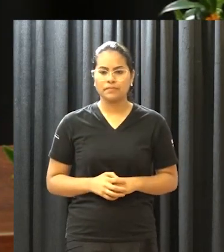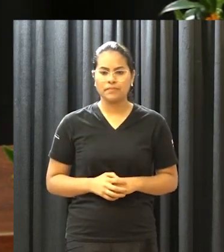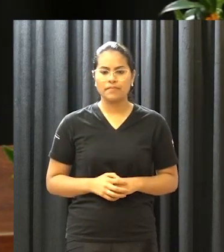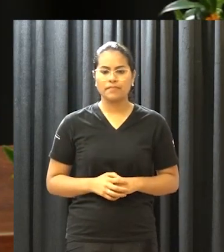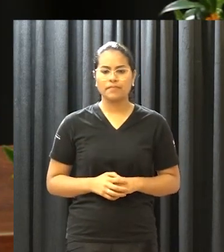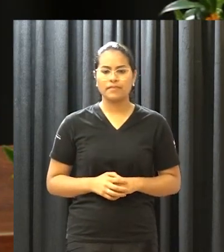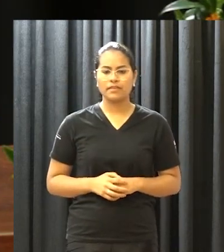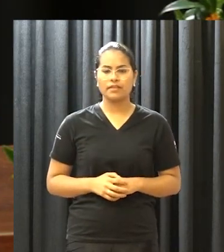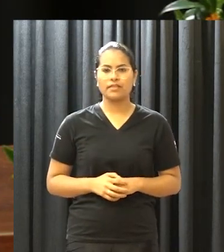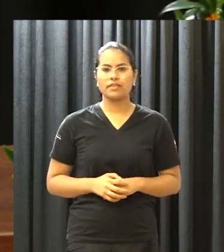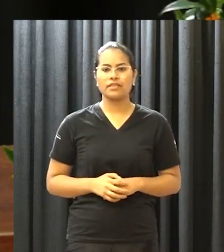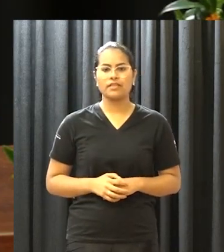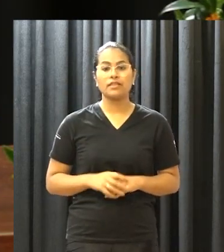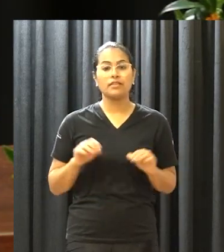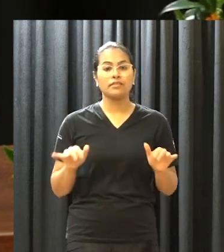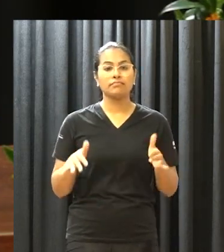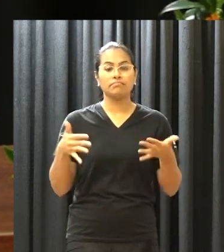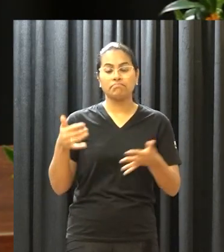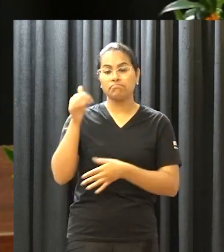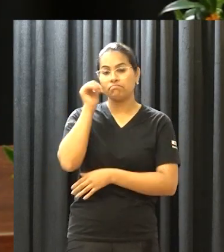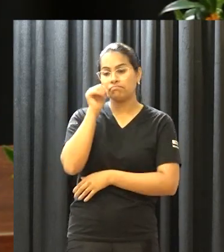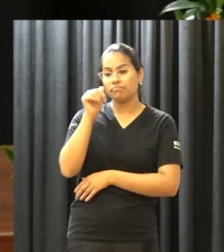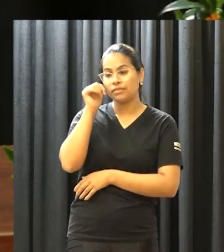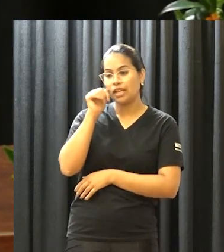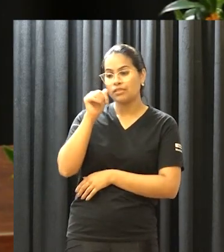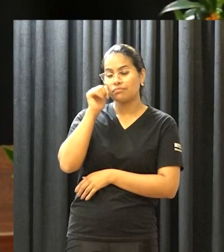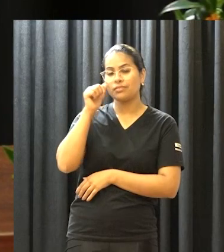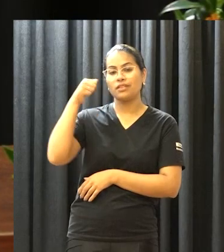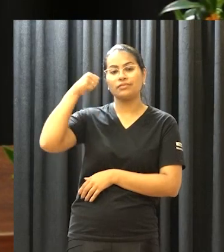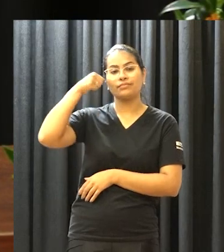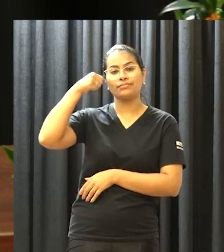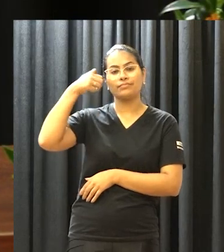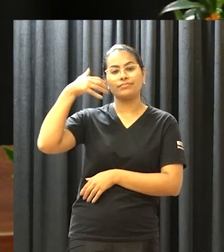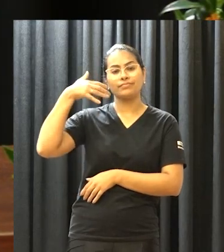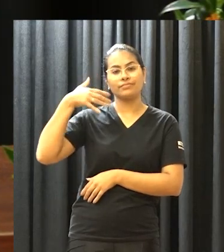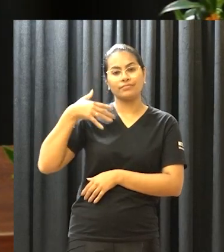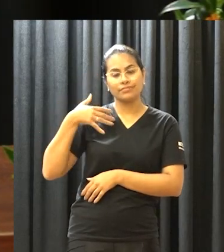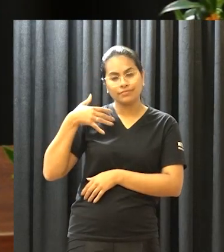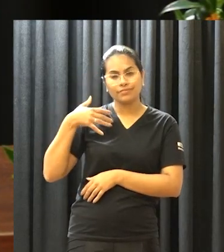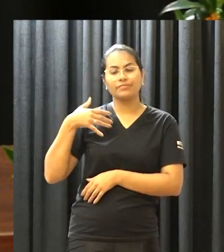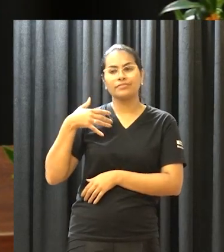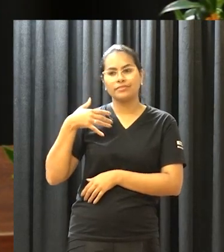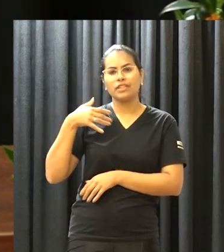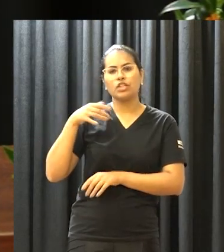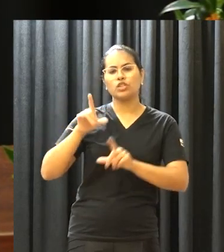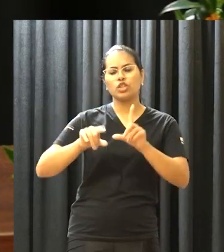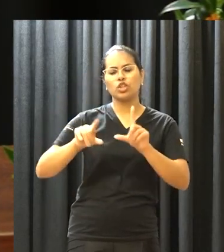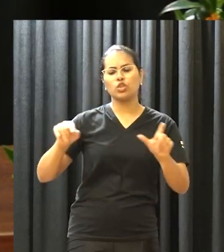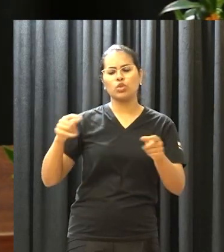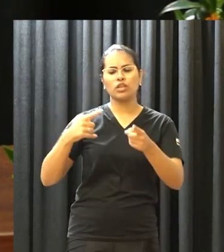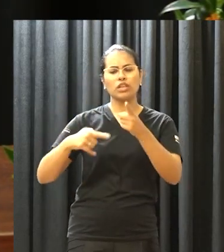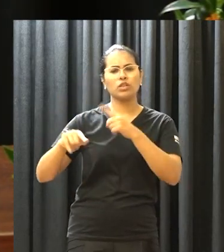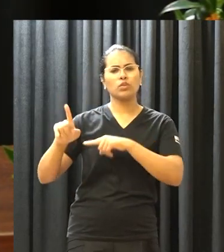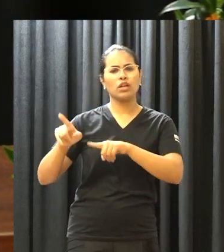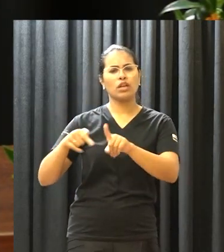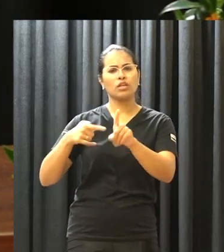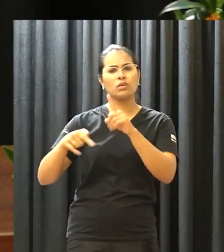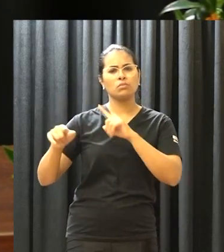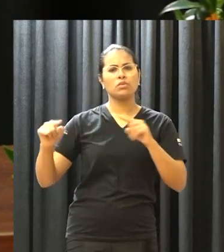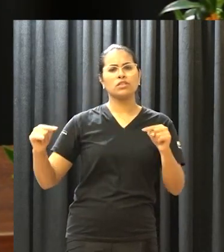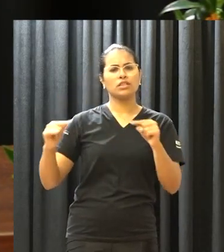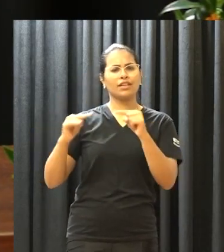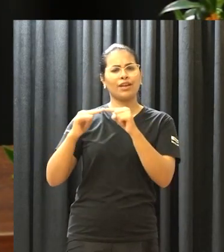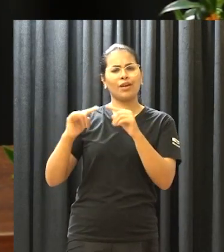Na medida que as mulheres vão fazendo os seus autorretratos sonoros, escolhendo as suas músicas, a interseccionalidade da experiência